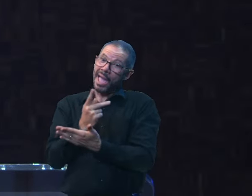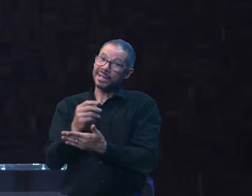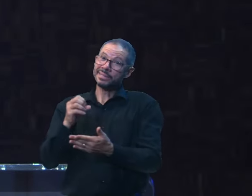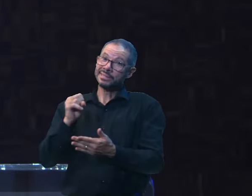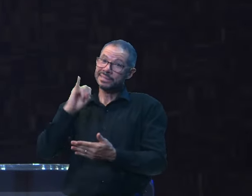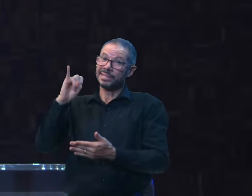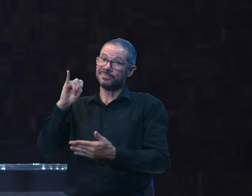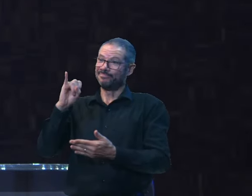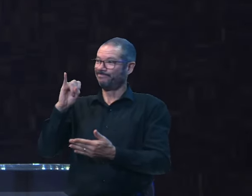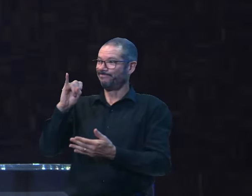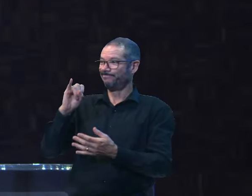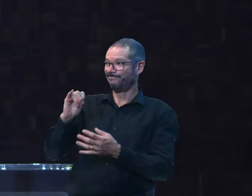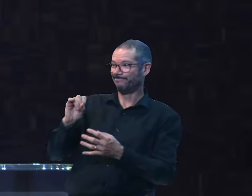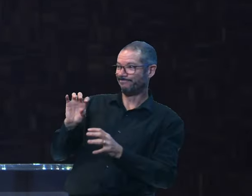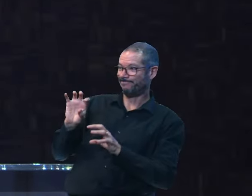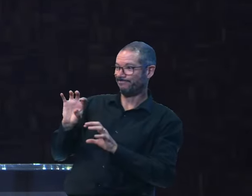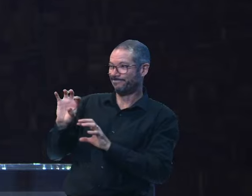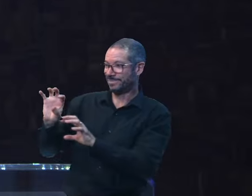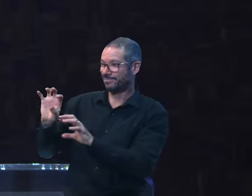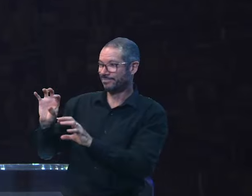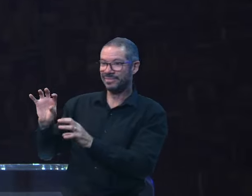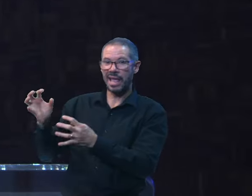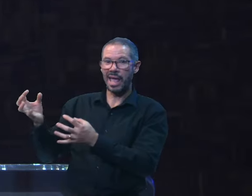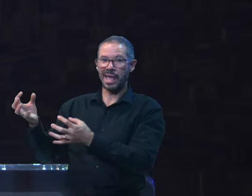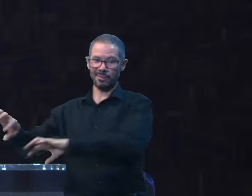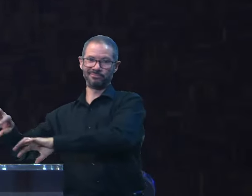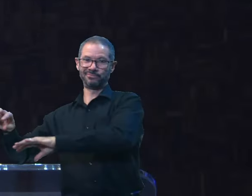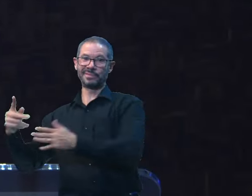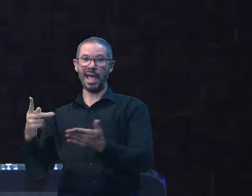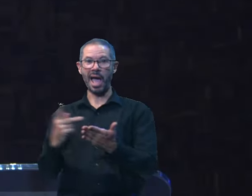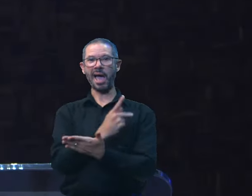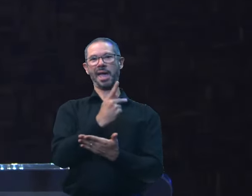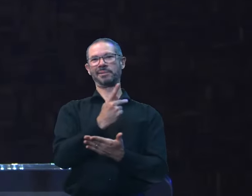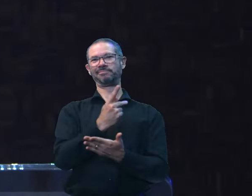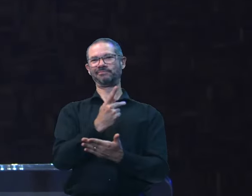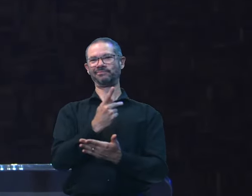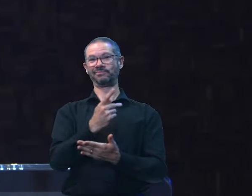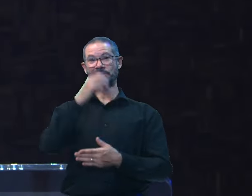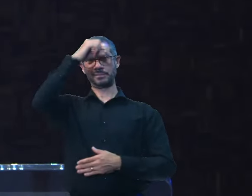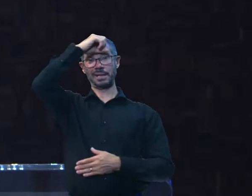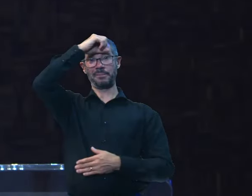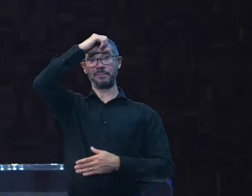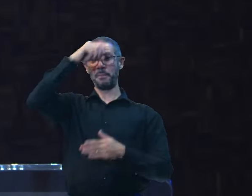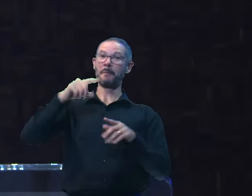Sem querer também machuca. Também fere.